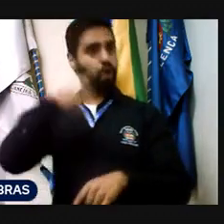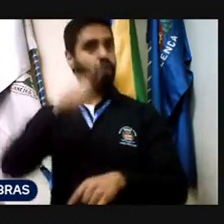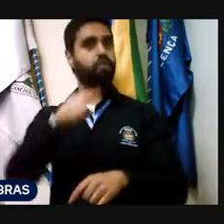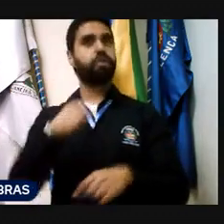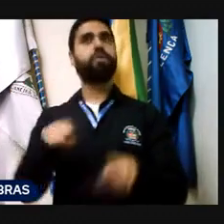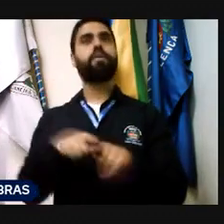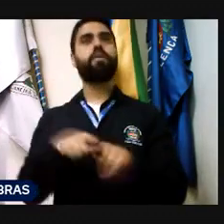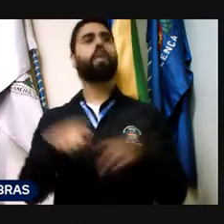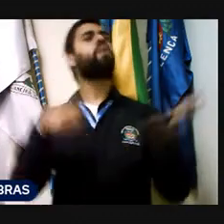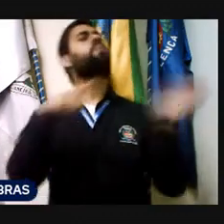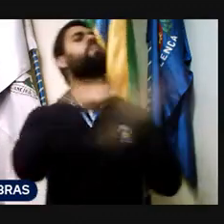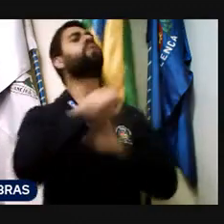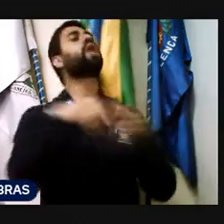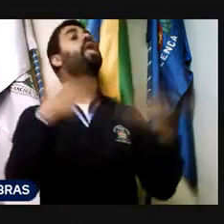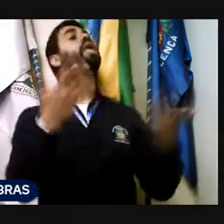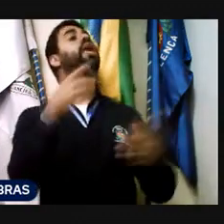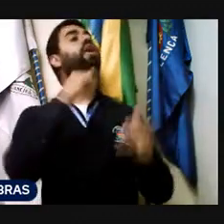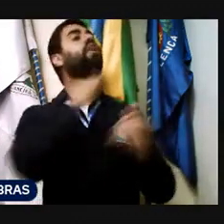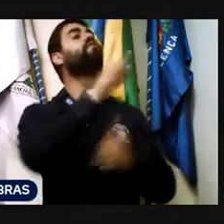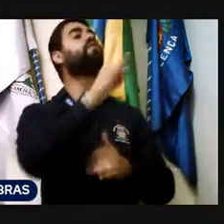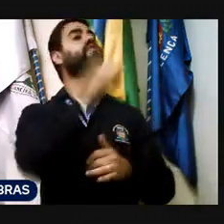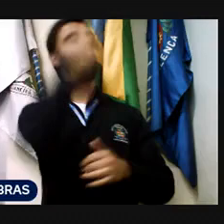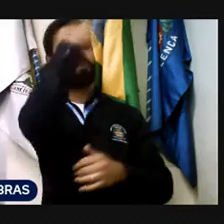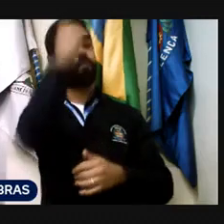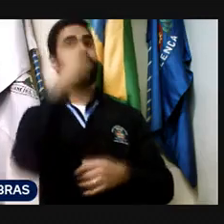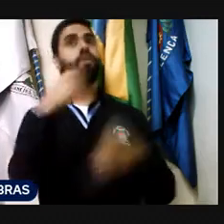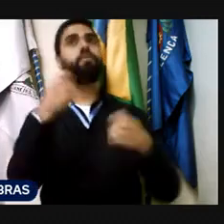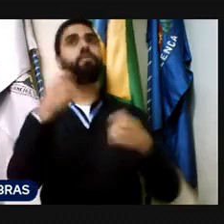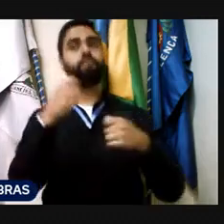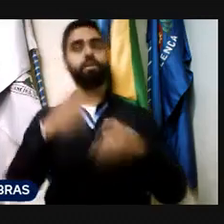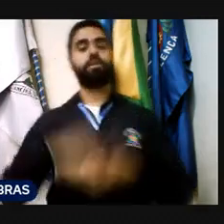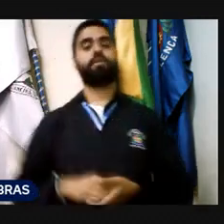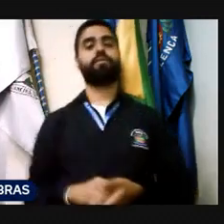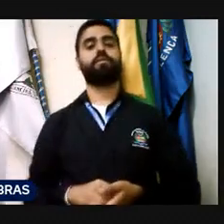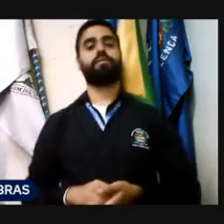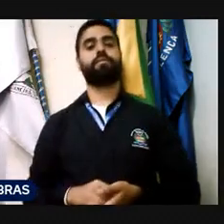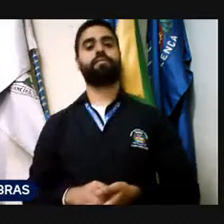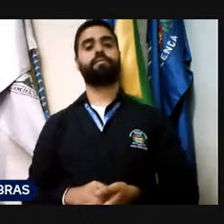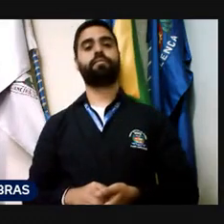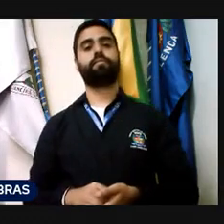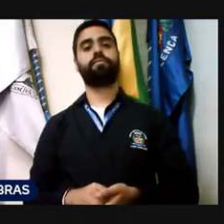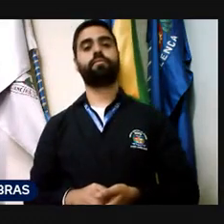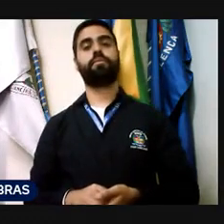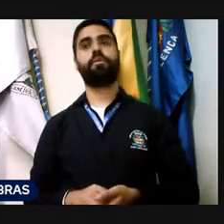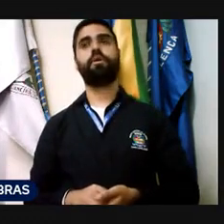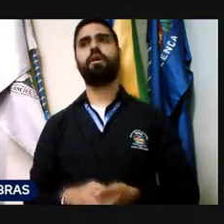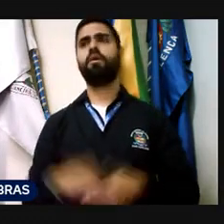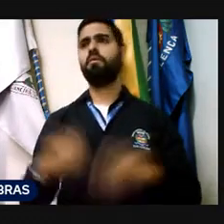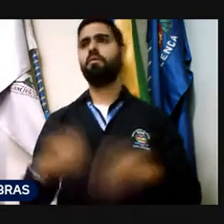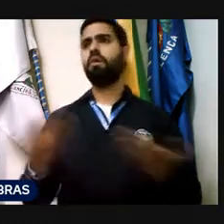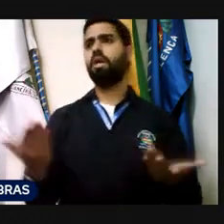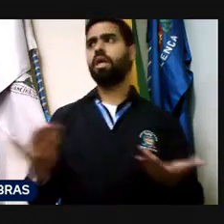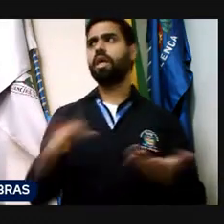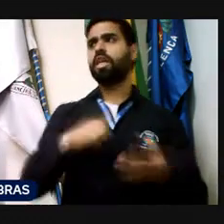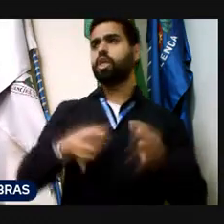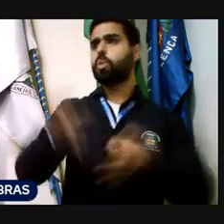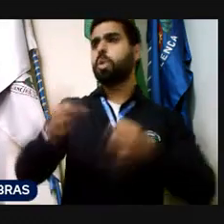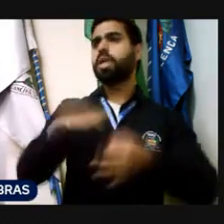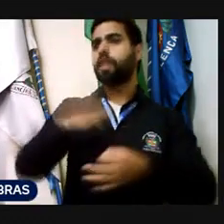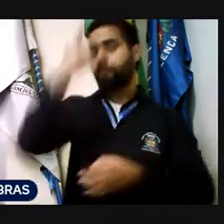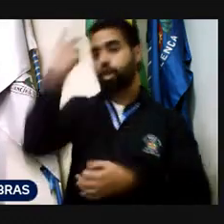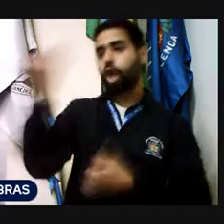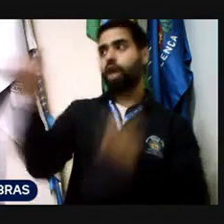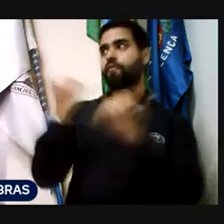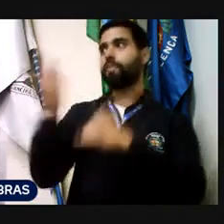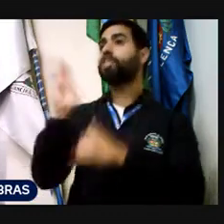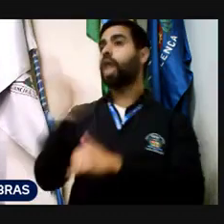de Contas perguntar quem é o seu informante. Você vai ter que se ver. Porque que tribunal é esse que tem informante e que já